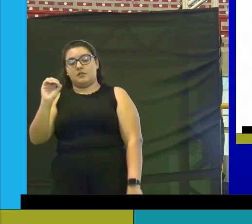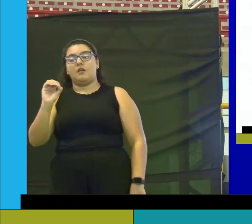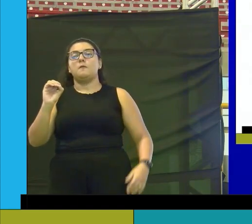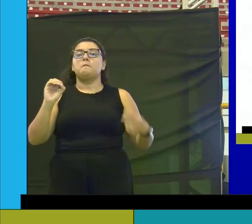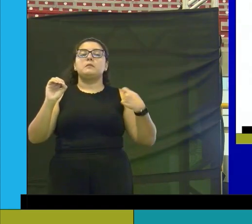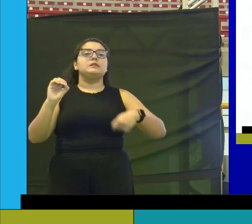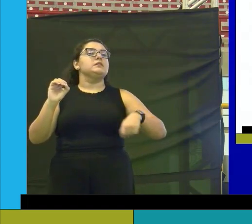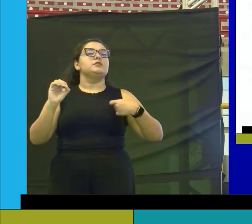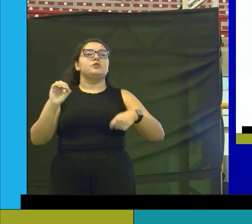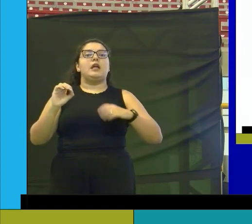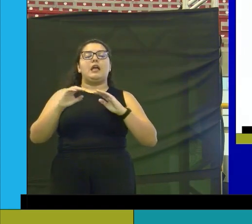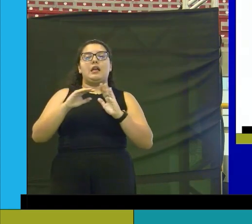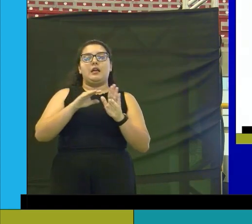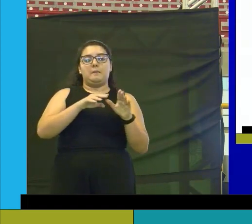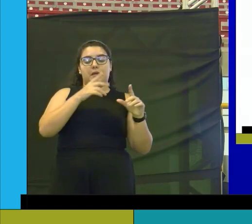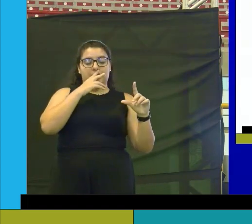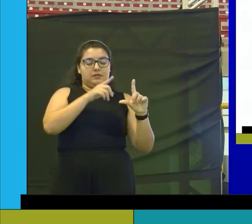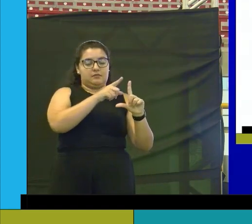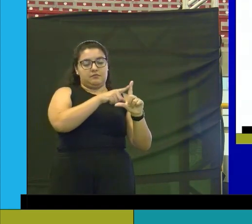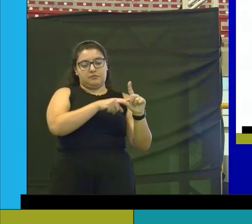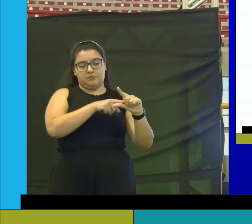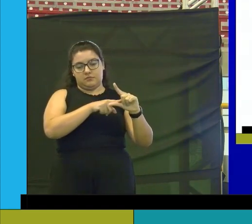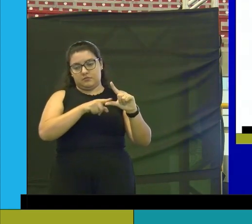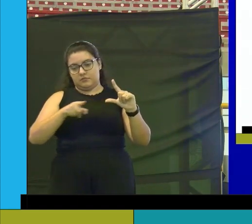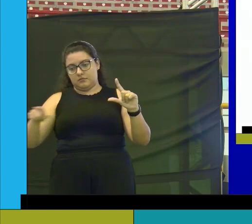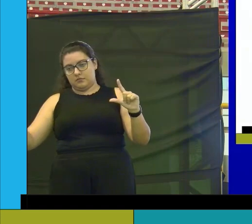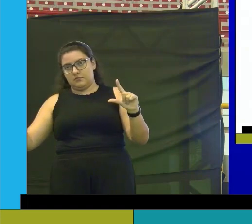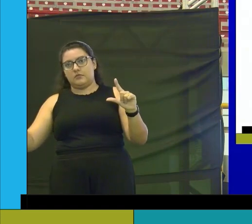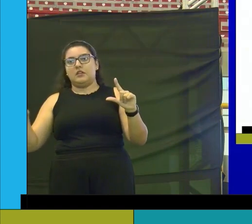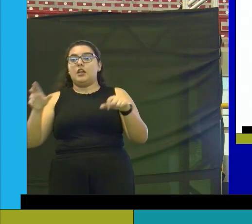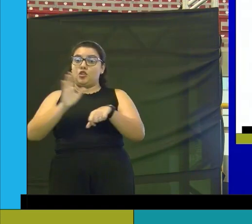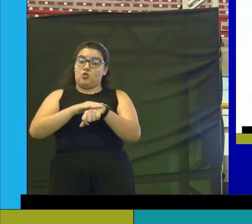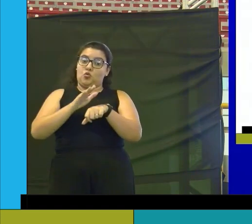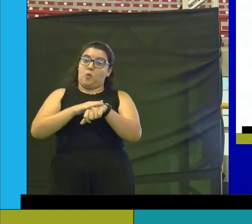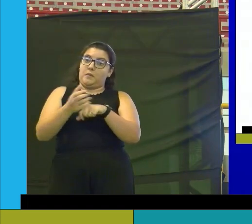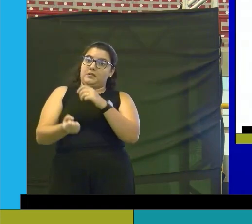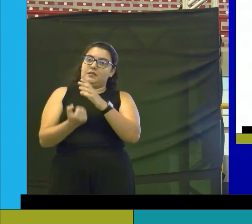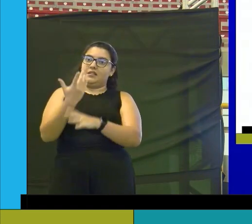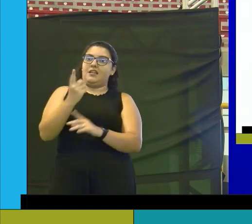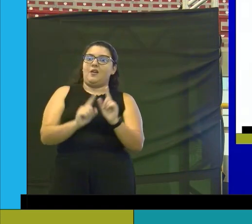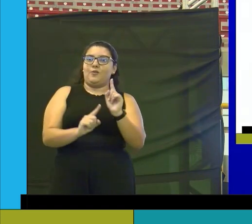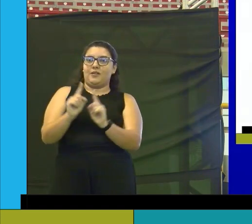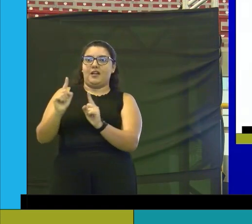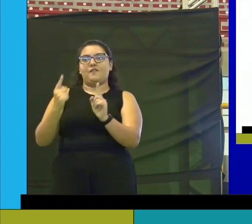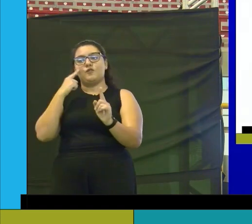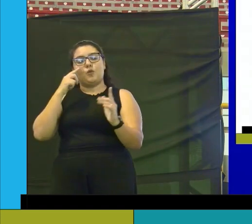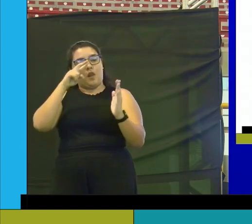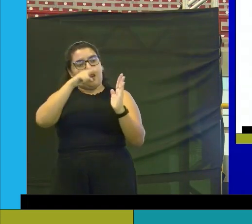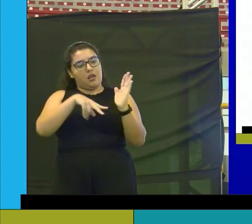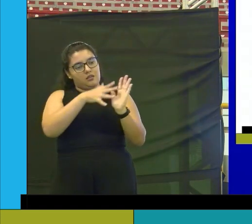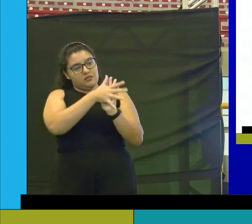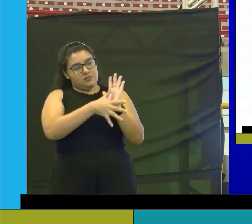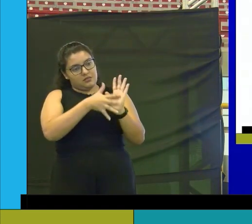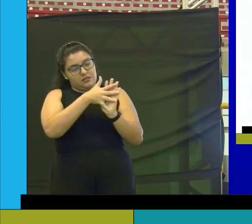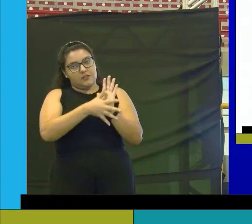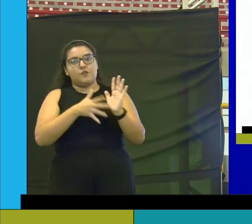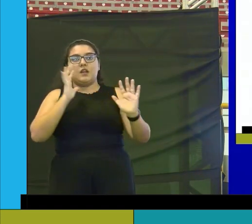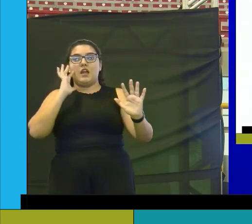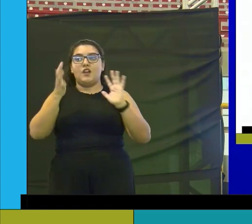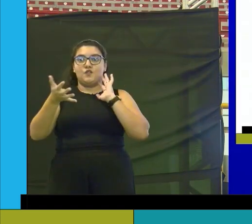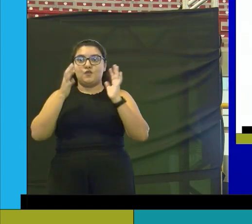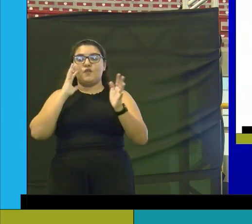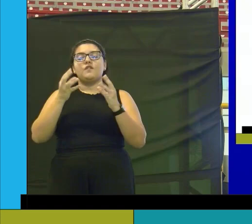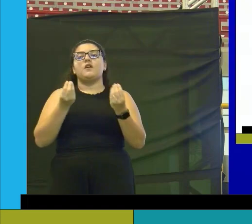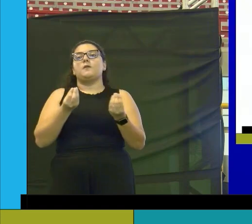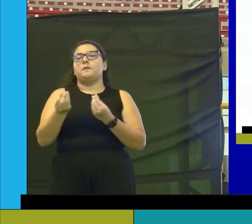quê? Uma reta horizontal, tranquilo? Sem nenhuma inclinação. Então vocês podem resolver questões,